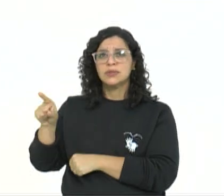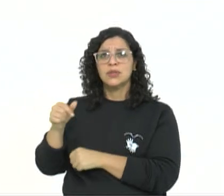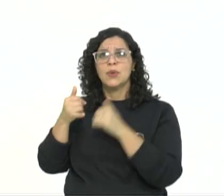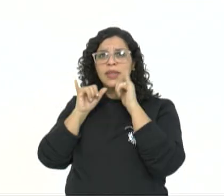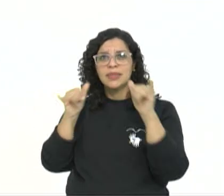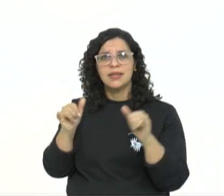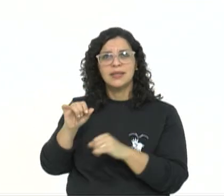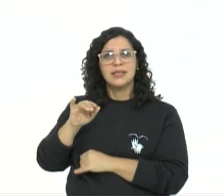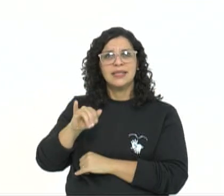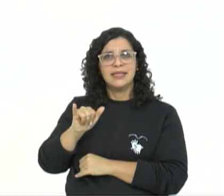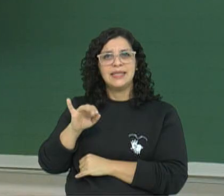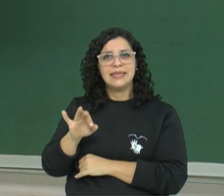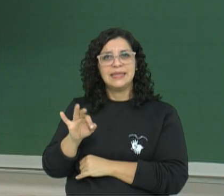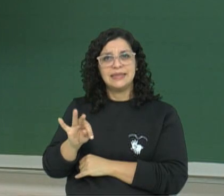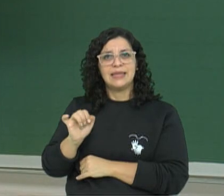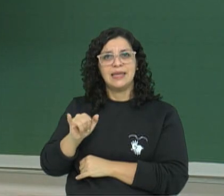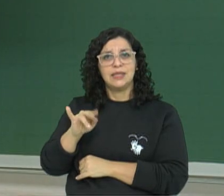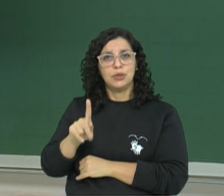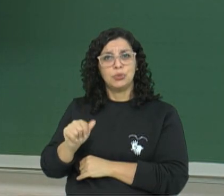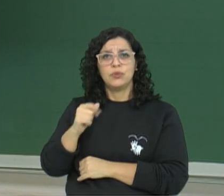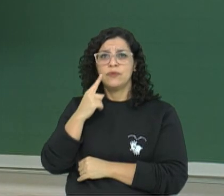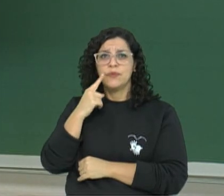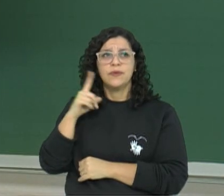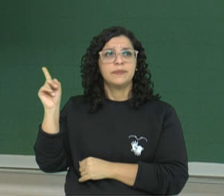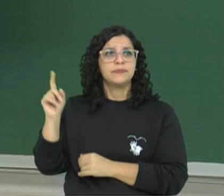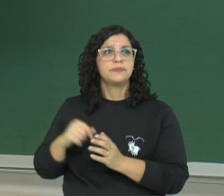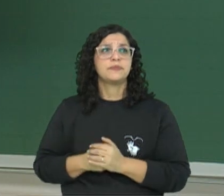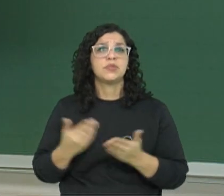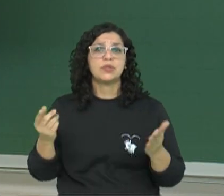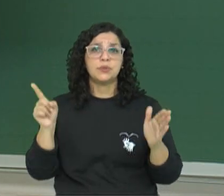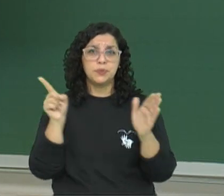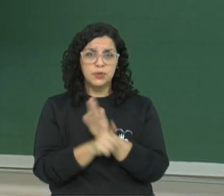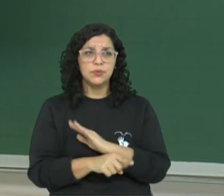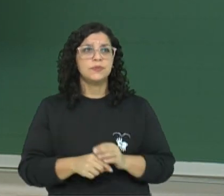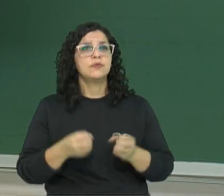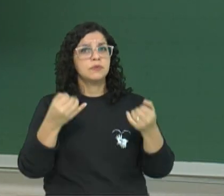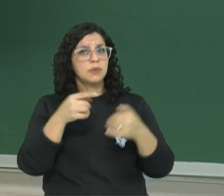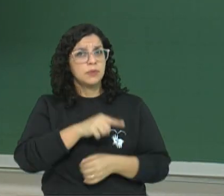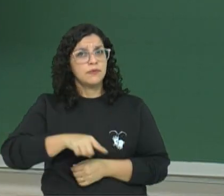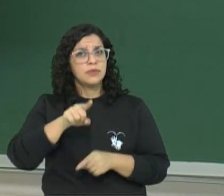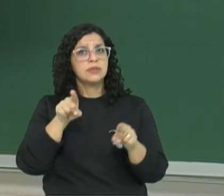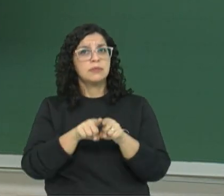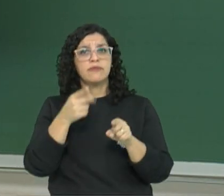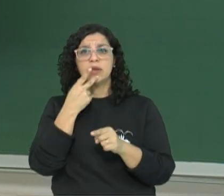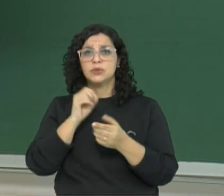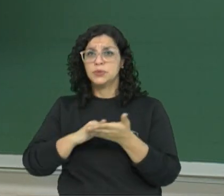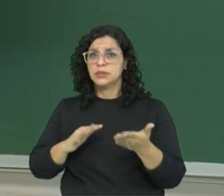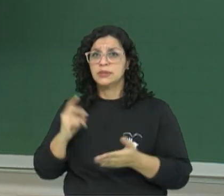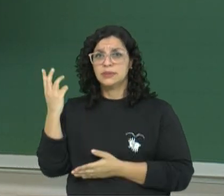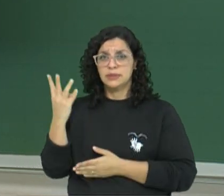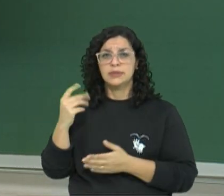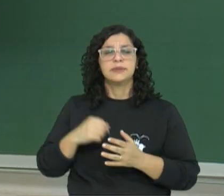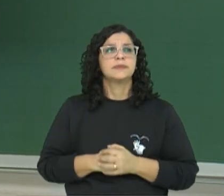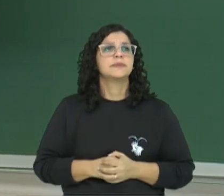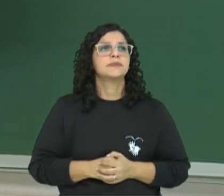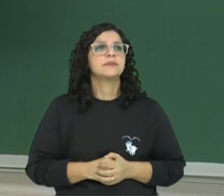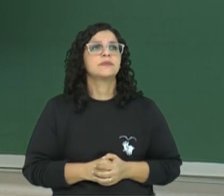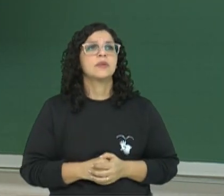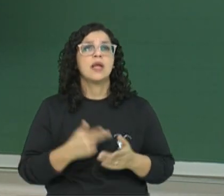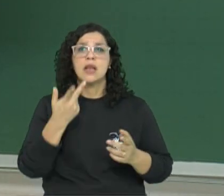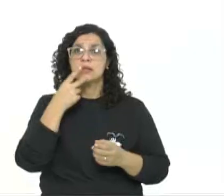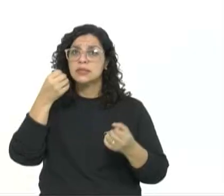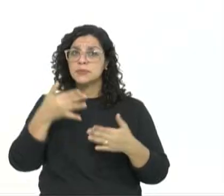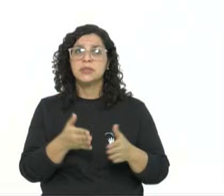a Itaipu nossa aqui. Beleza, meus queridos? Bem, vou falar um pouquinho para vocês agora sobre o exercício número 3 aqui. Ele diz